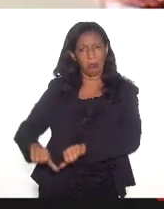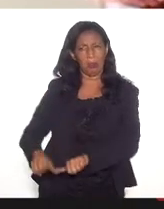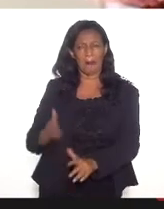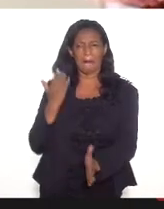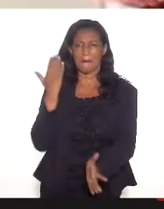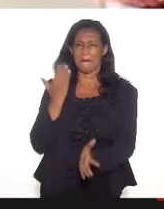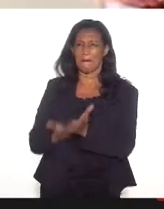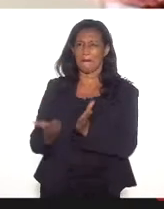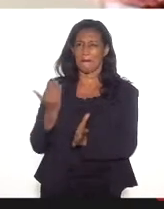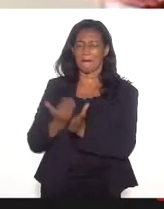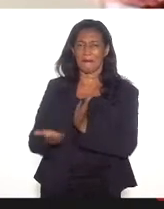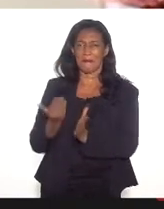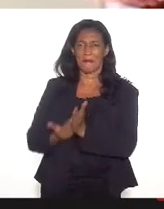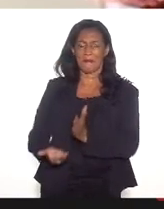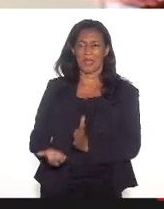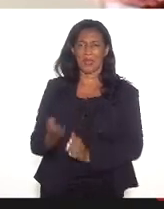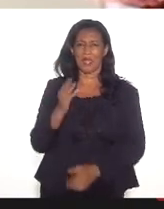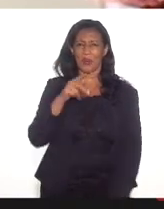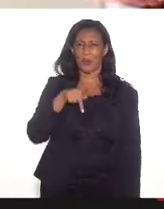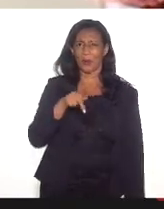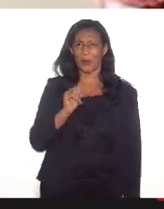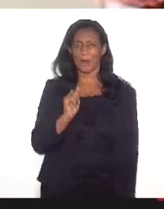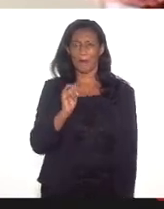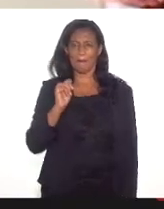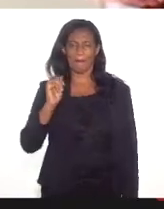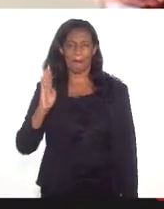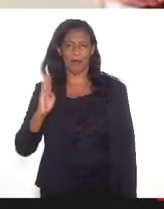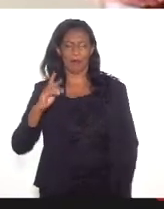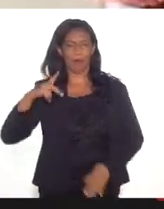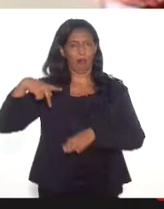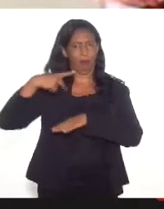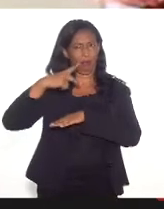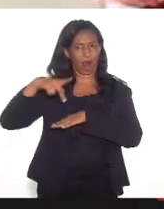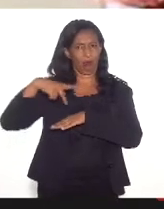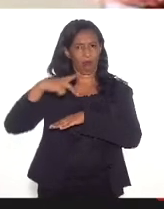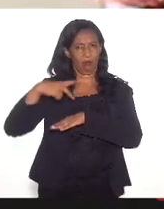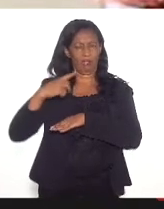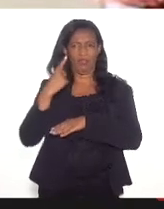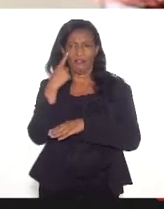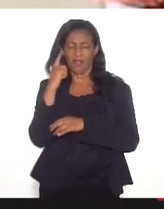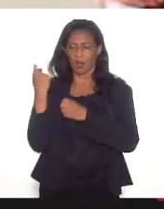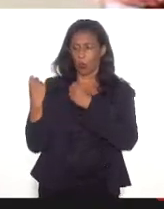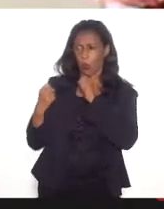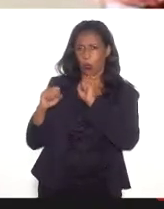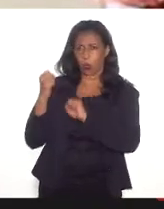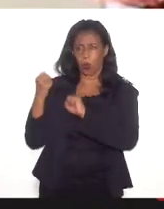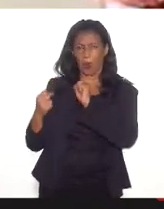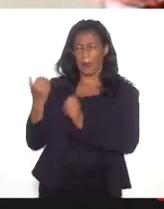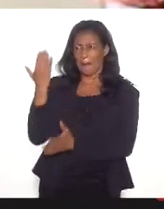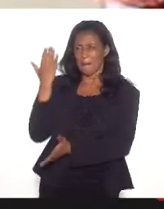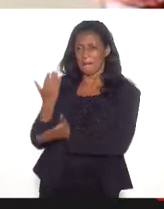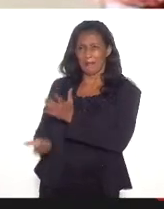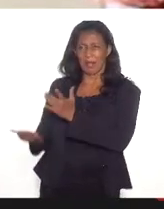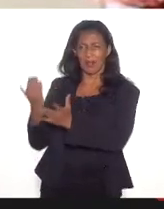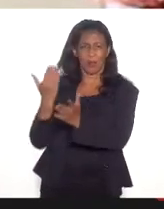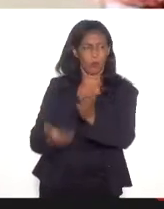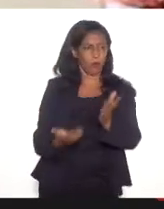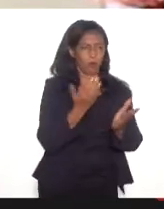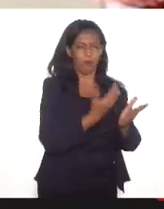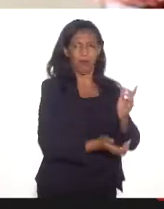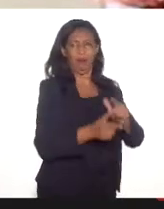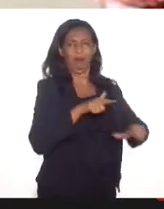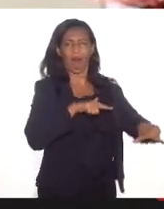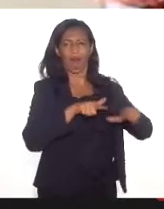perdendo peso na participação do PIB nacional, vendo o seu processo de desindustrialização, de perda de empregos formais,